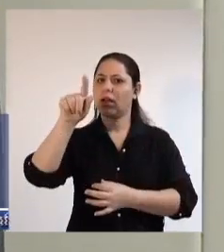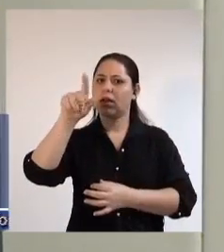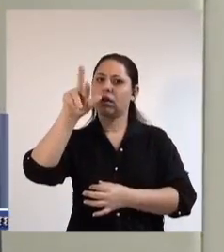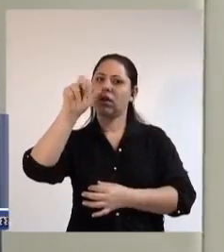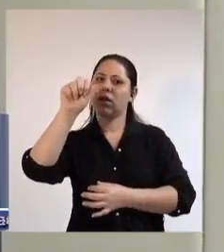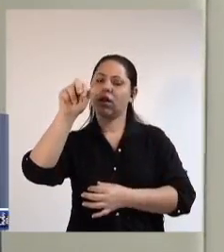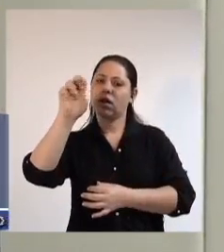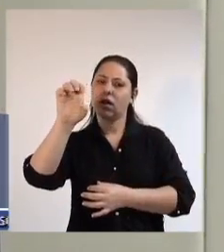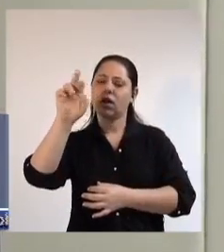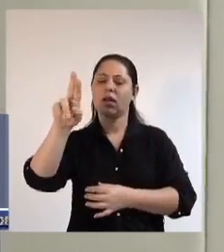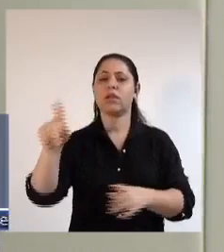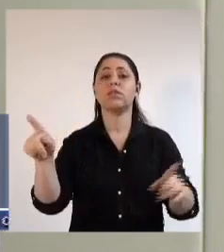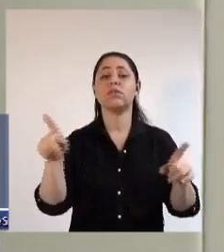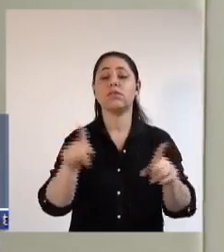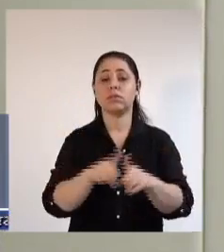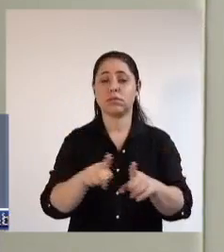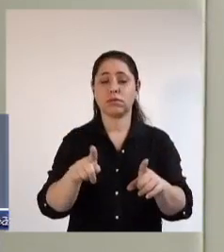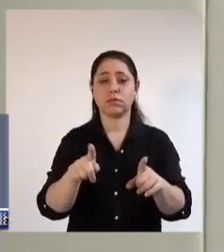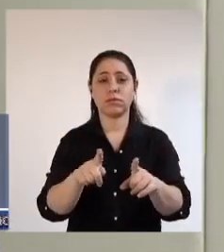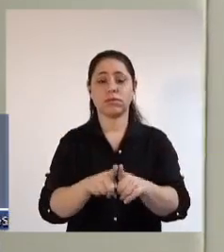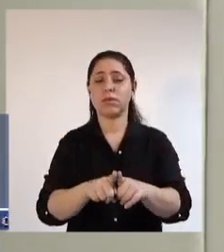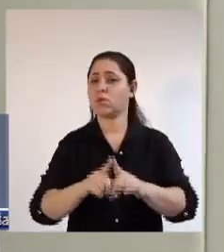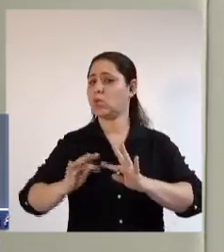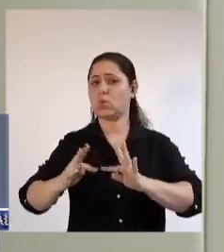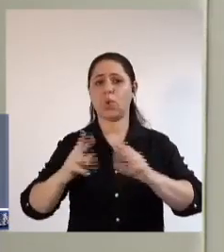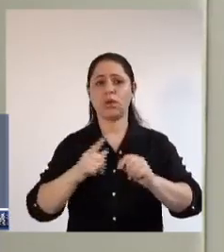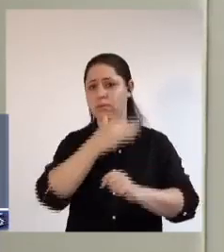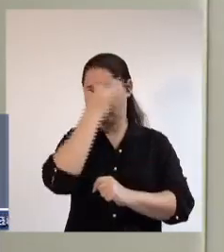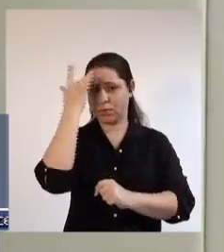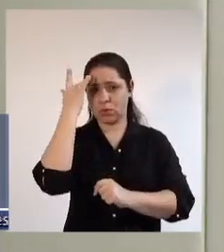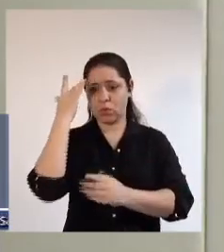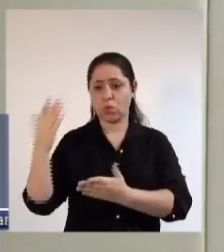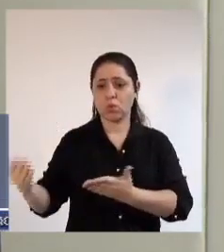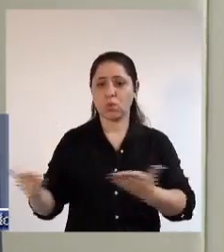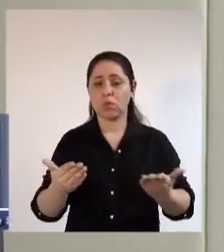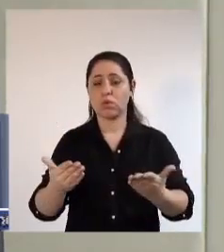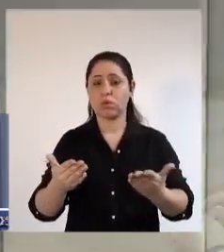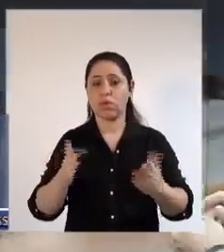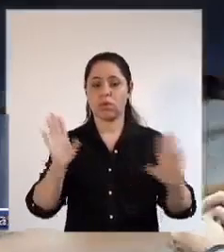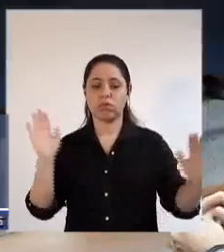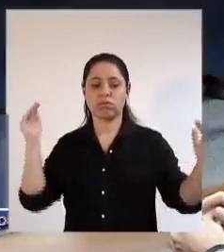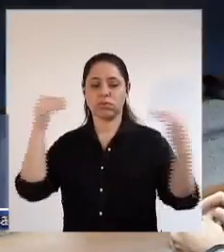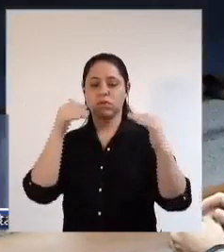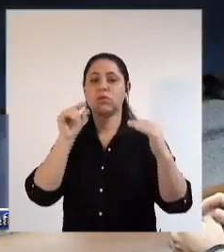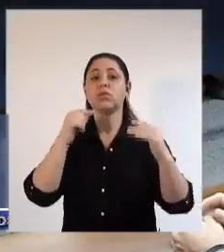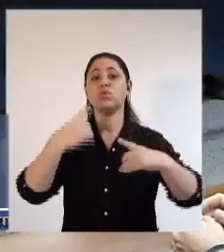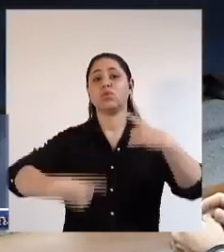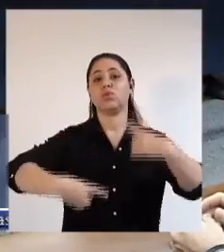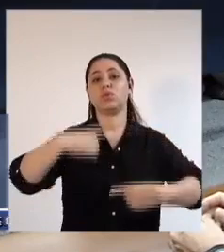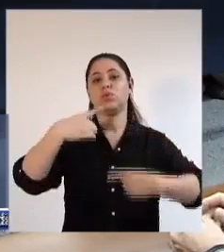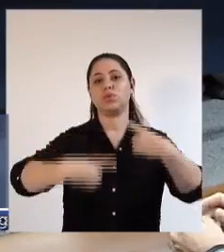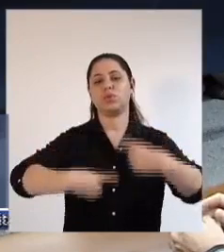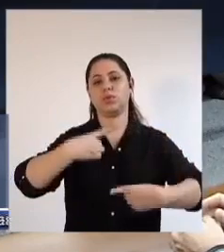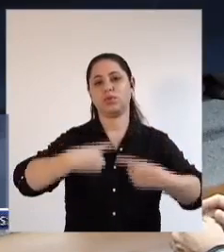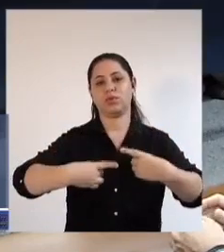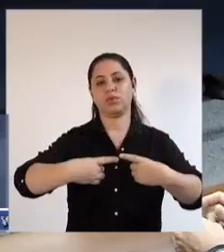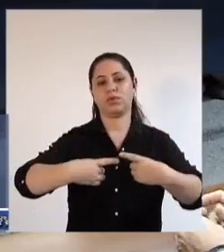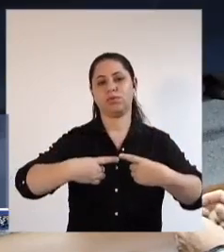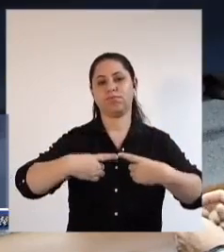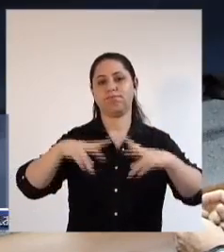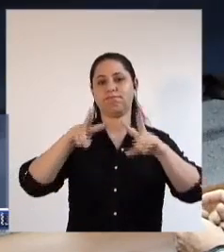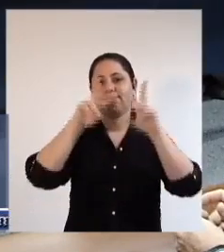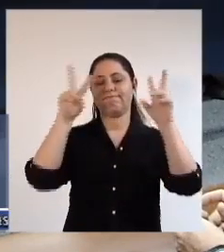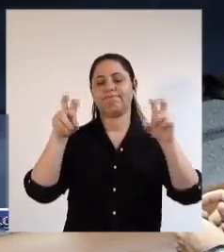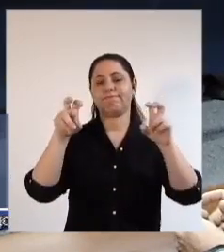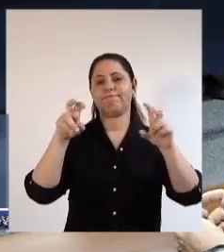marcão de alcinópolis só dá todas as pessoas que estão aqui com o mesmo objetivo que é discutir a questão das